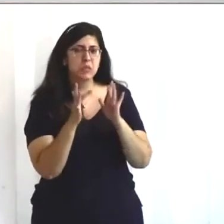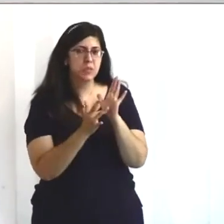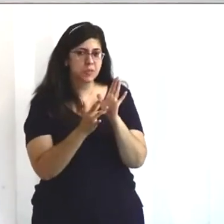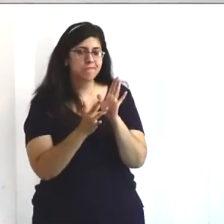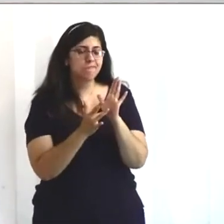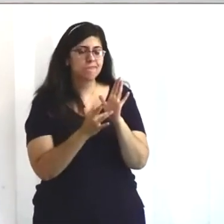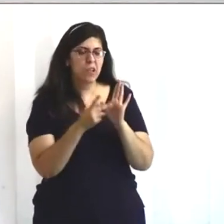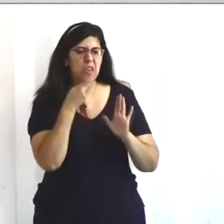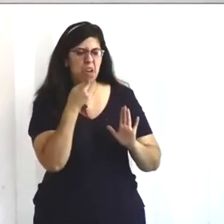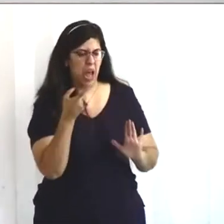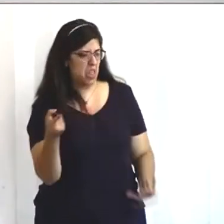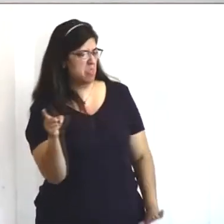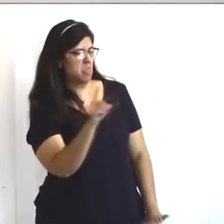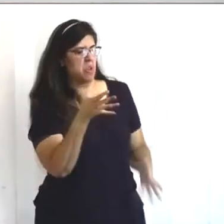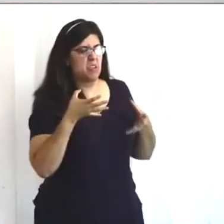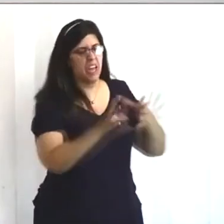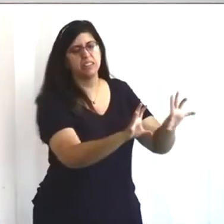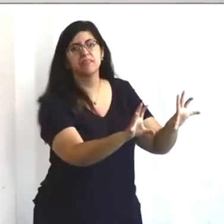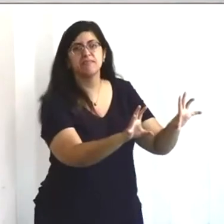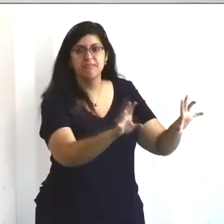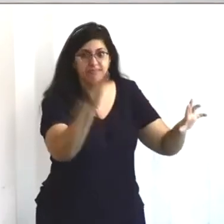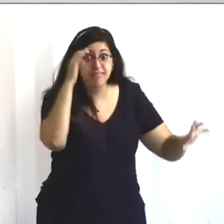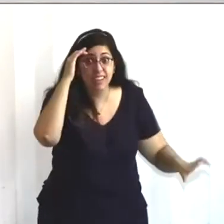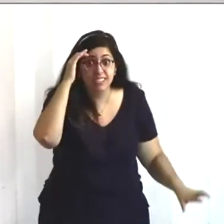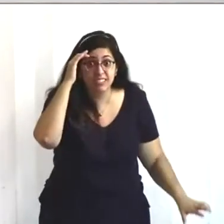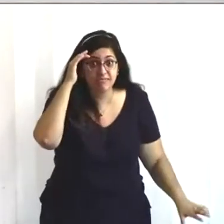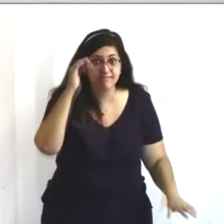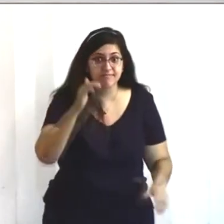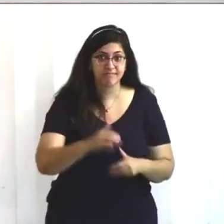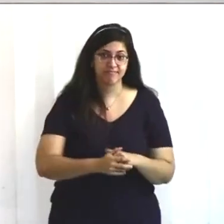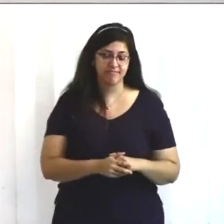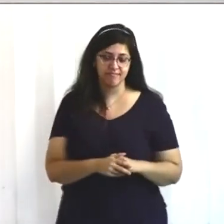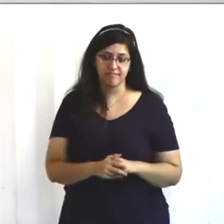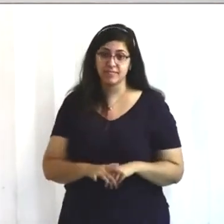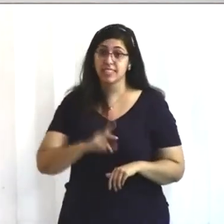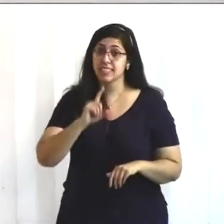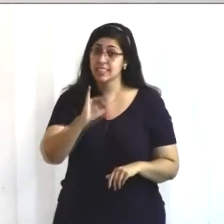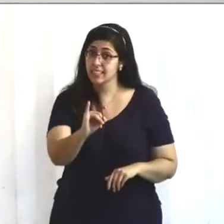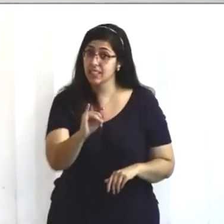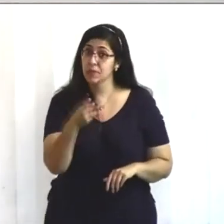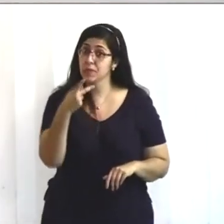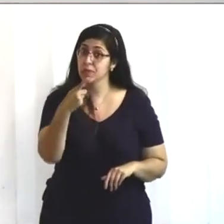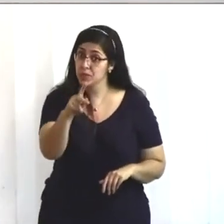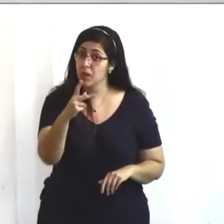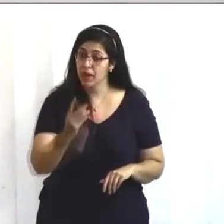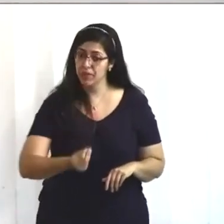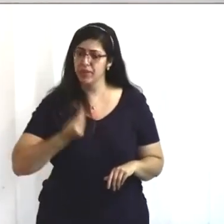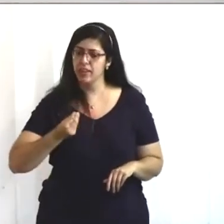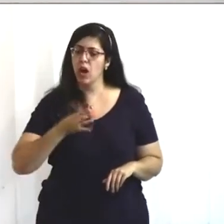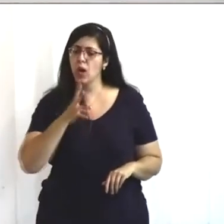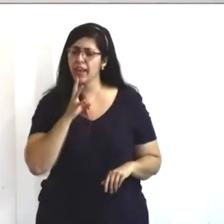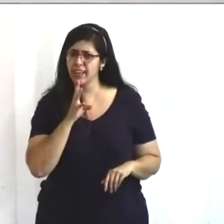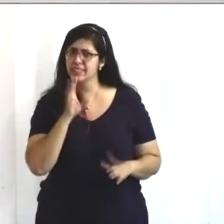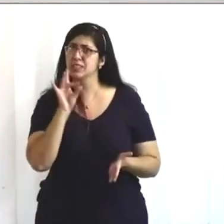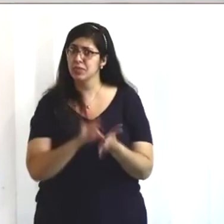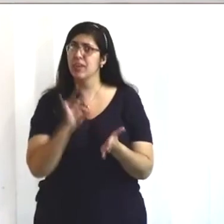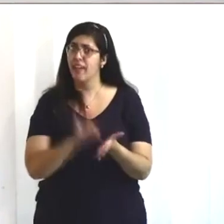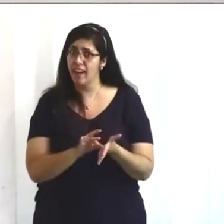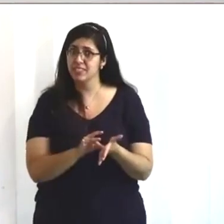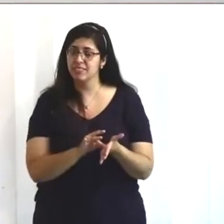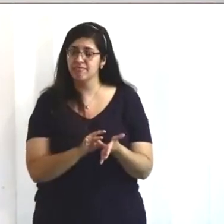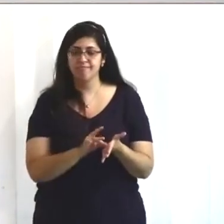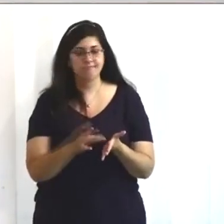você foi transportado do império das trevas para o reino do Filho do seu amor. E esse transporte, esse caminho, não é um caminho que